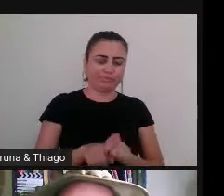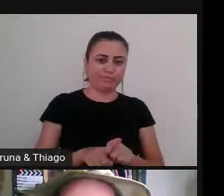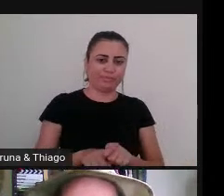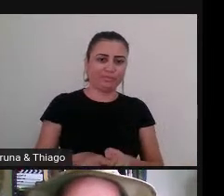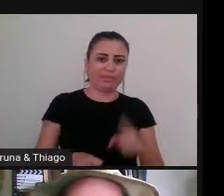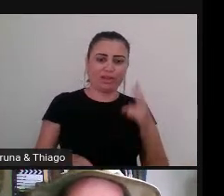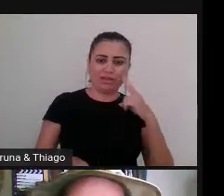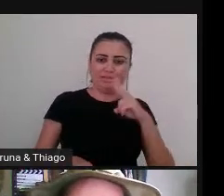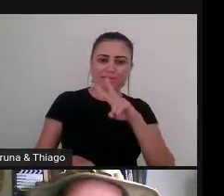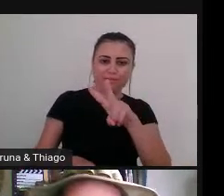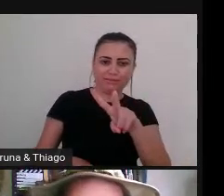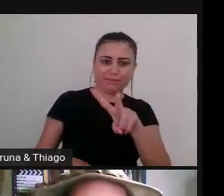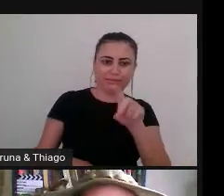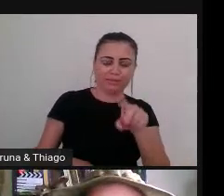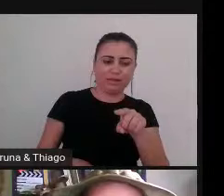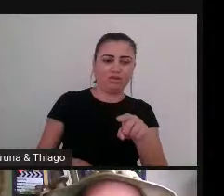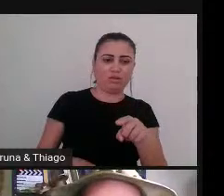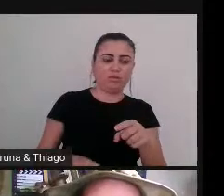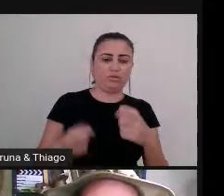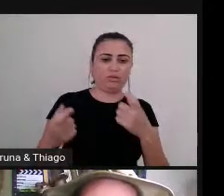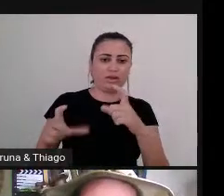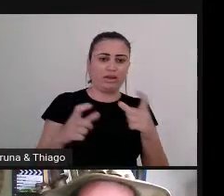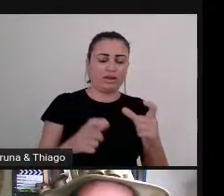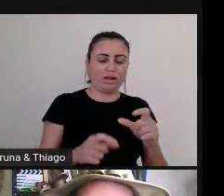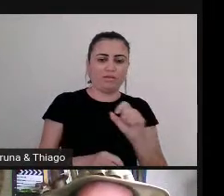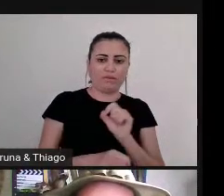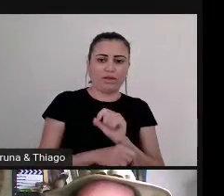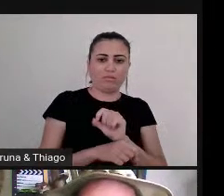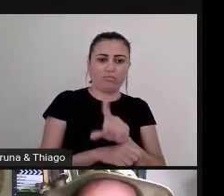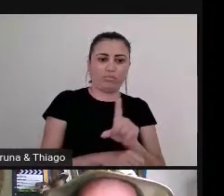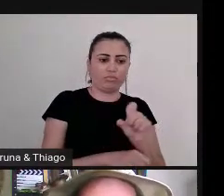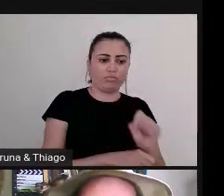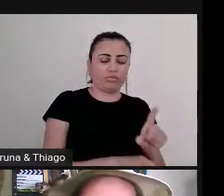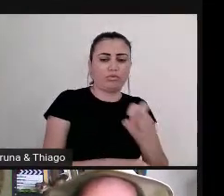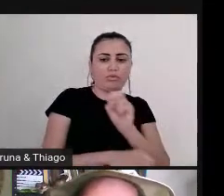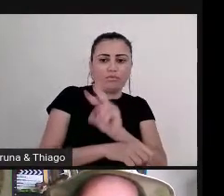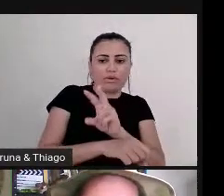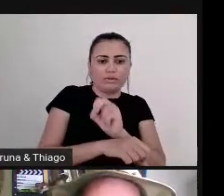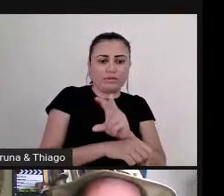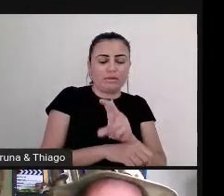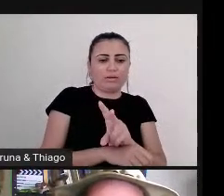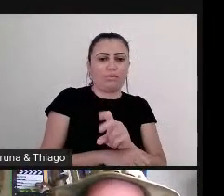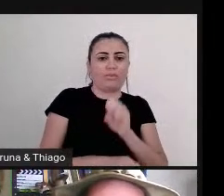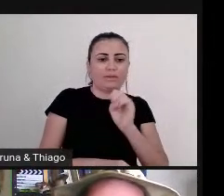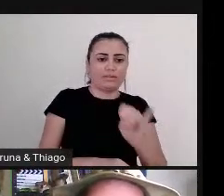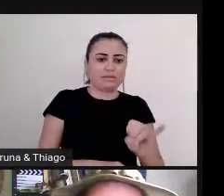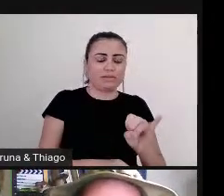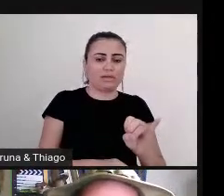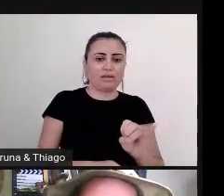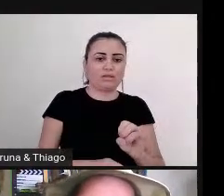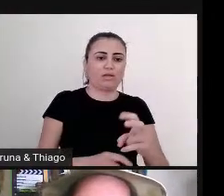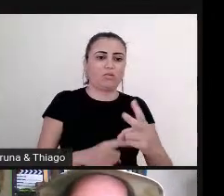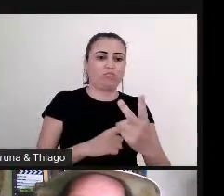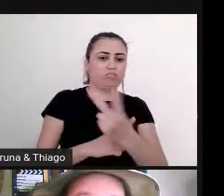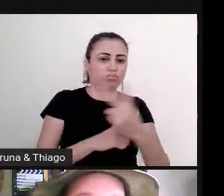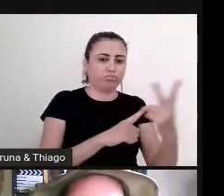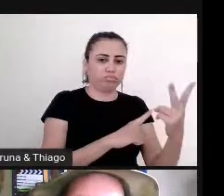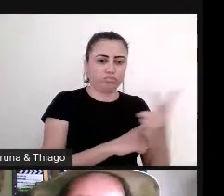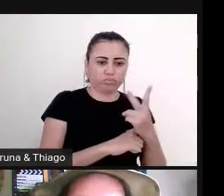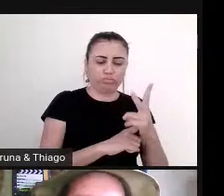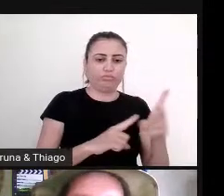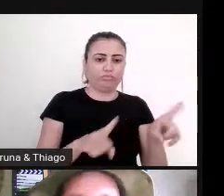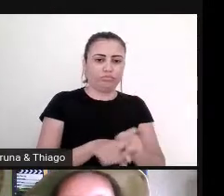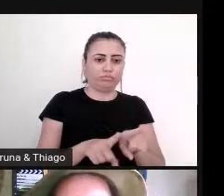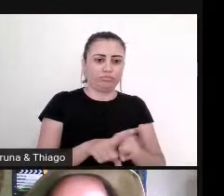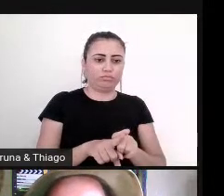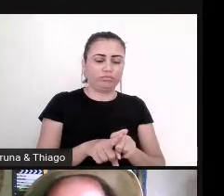veneno para se defender. Essa é a Panphobetes. Os pelos, esses pelos aqui, o bicho são danado. É a segunda